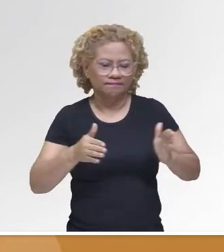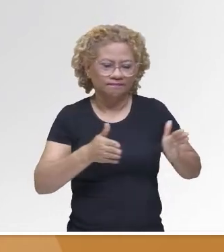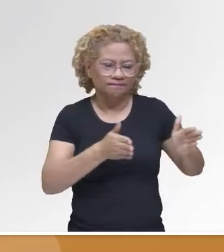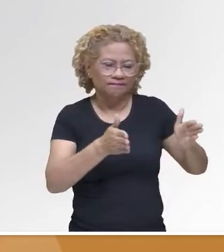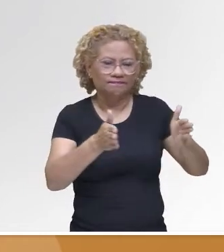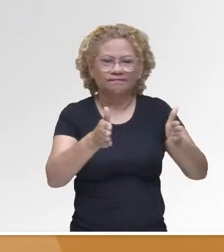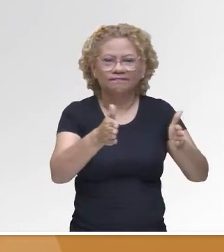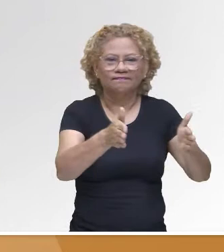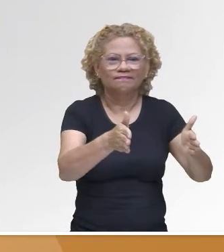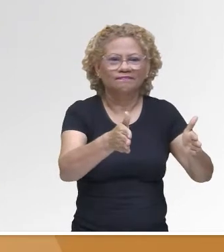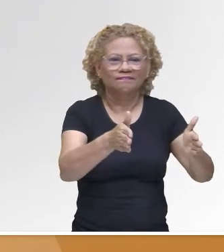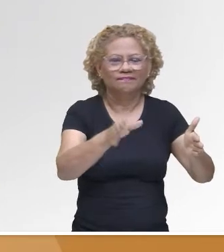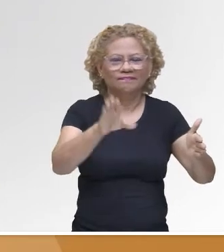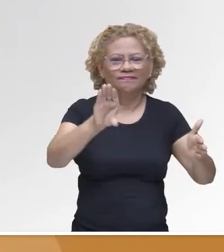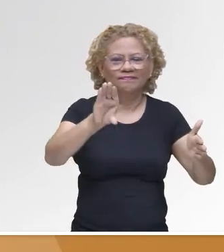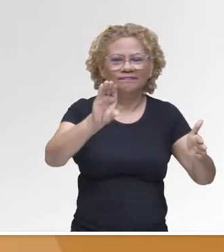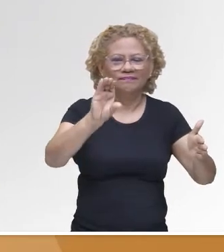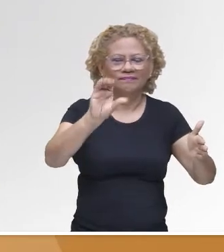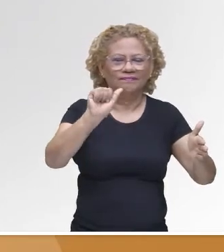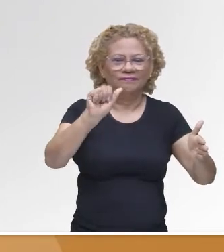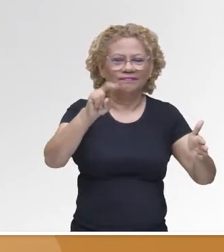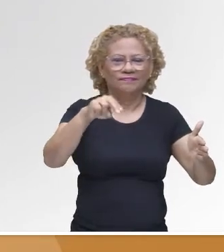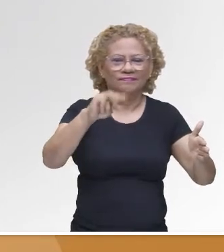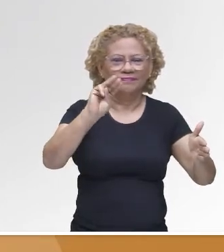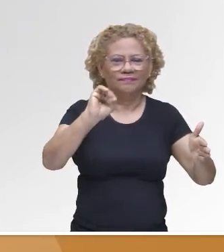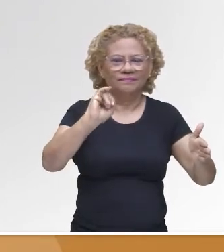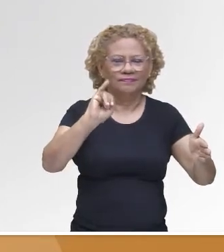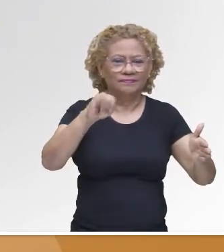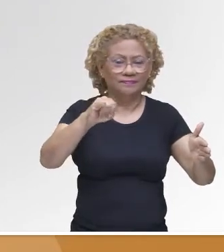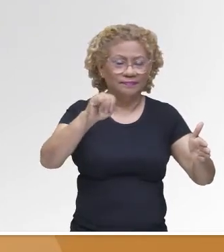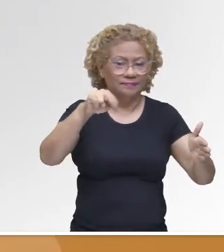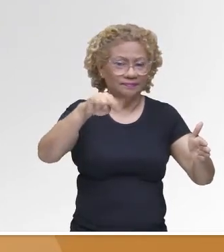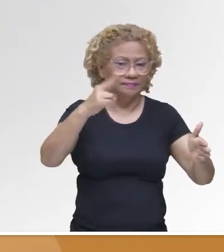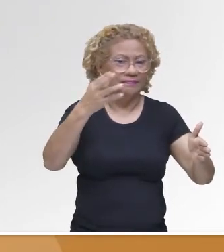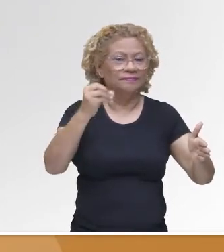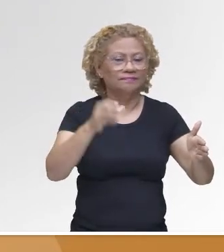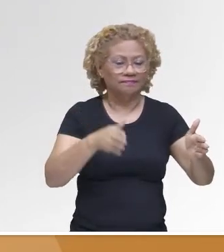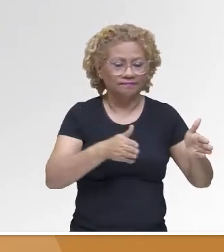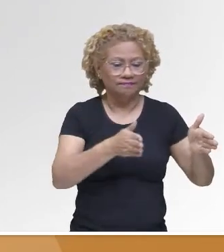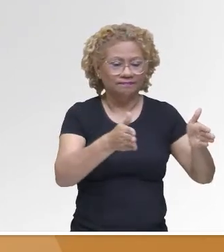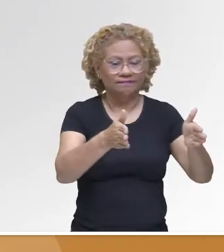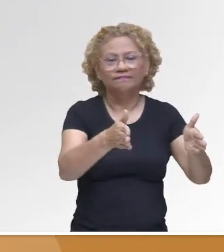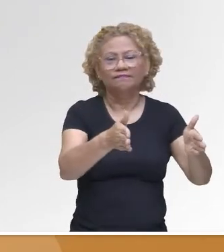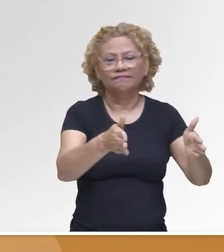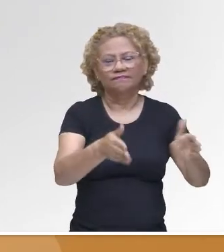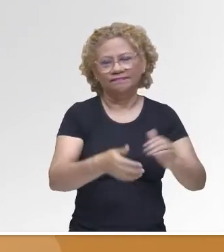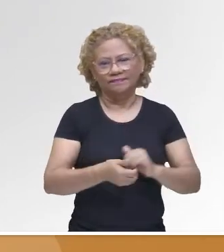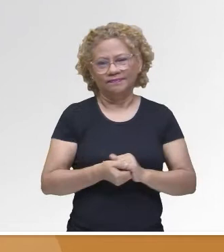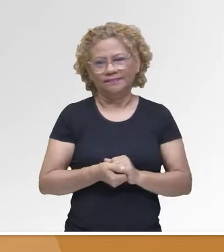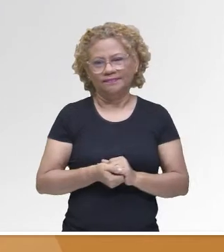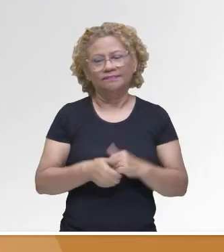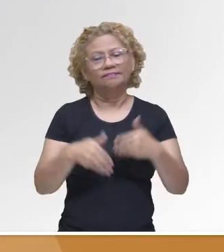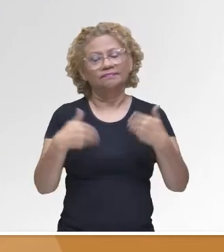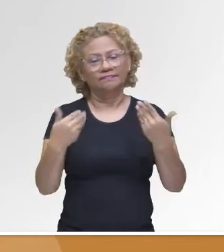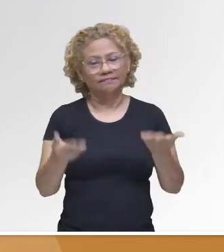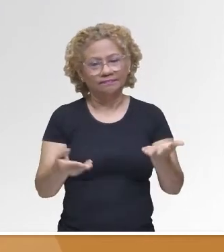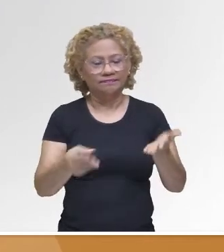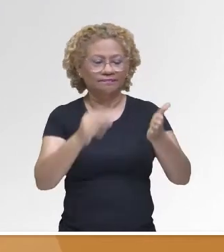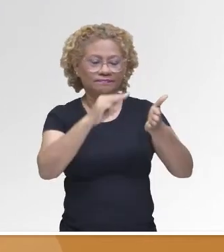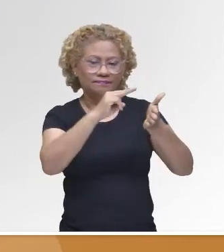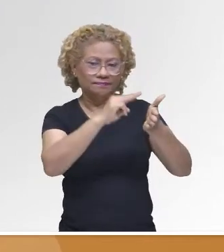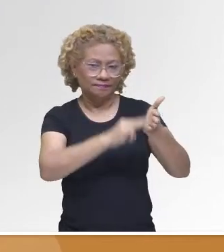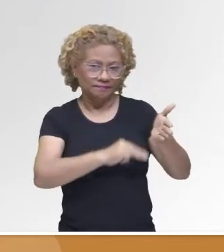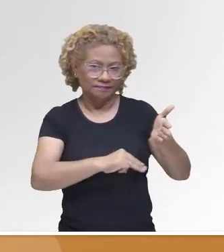caminho? Para onde eu vou, né, nesse caminho? Então esse é o método, é o que